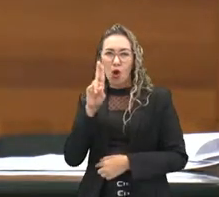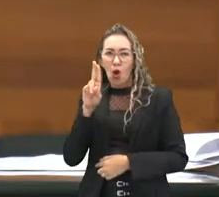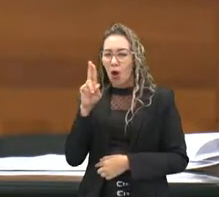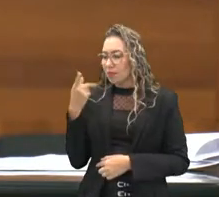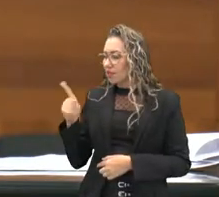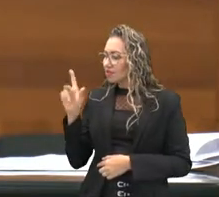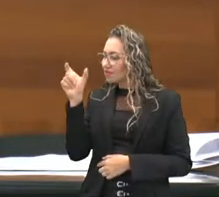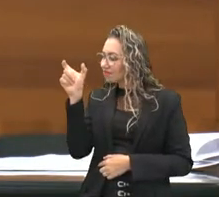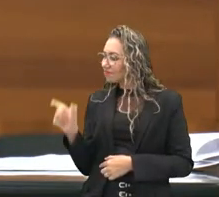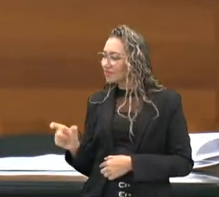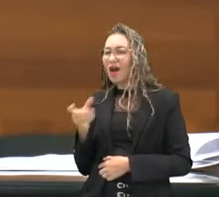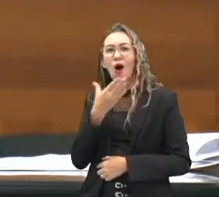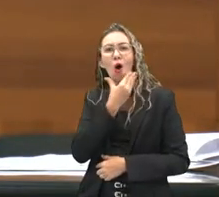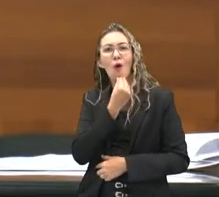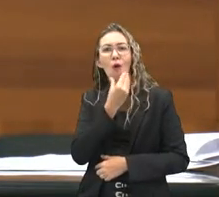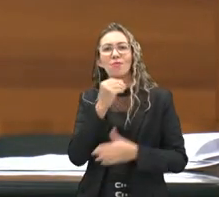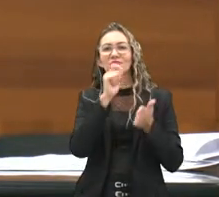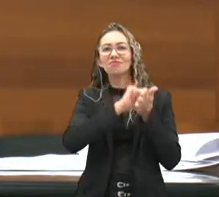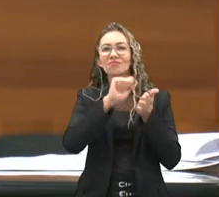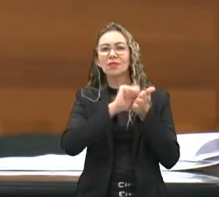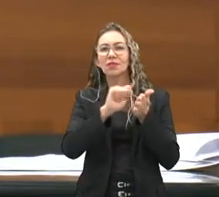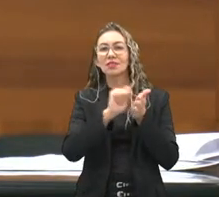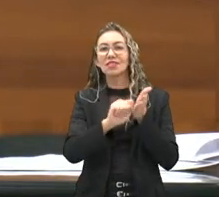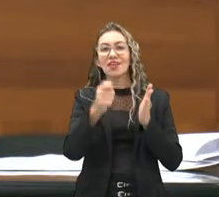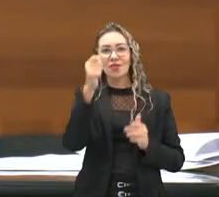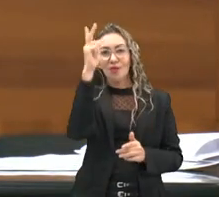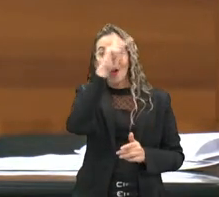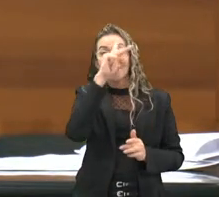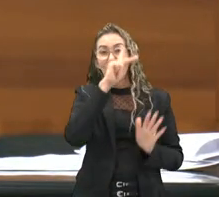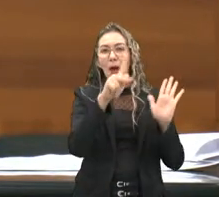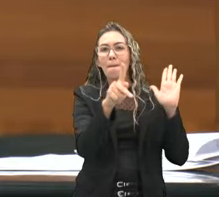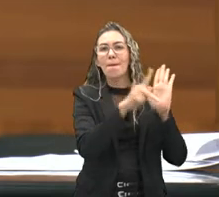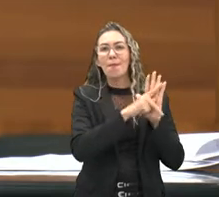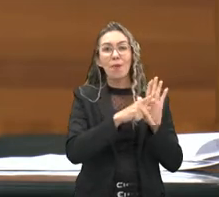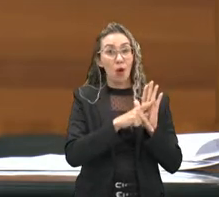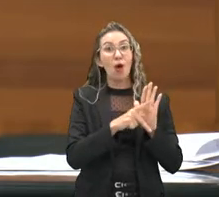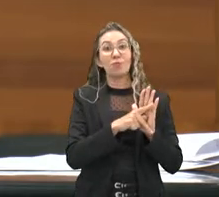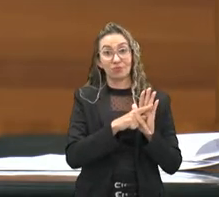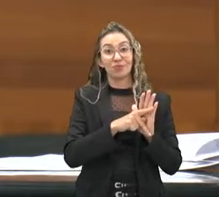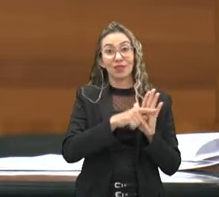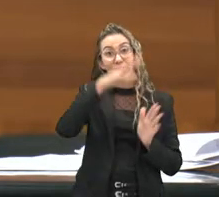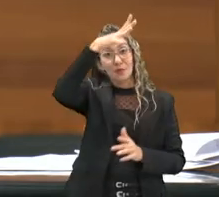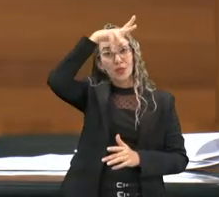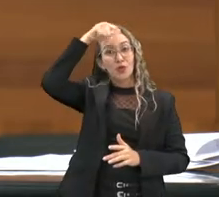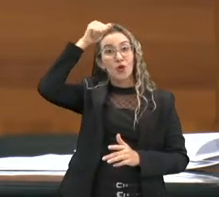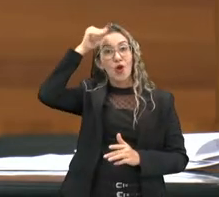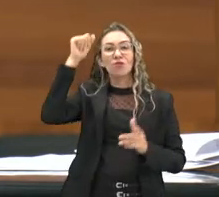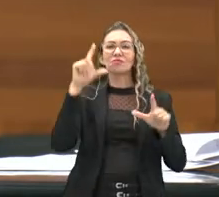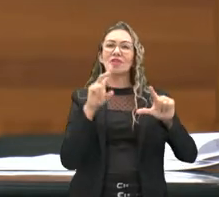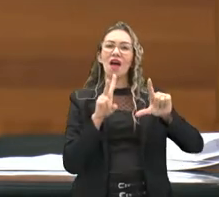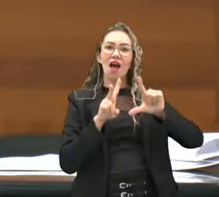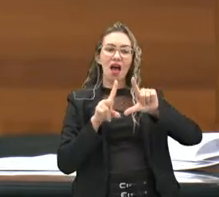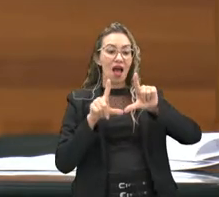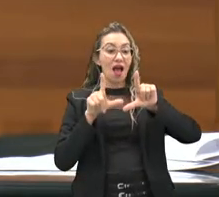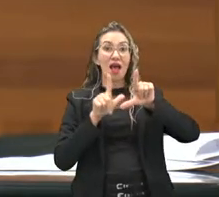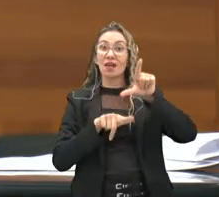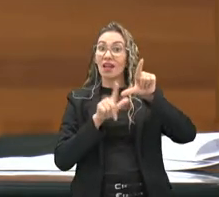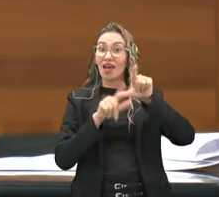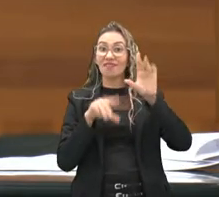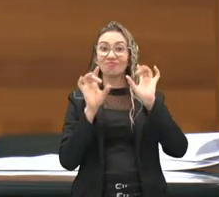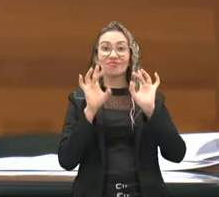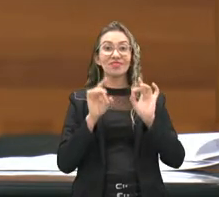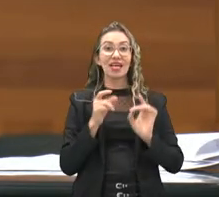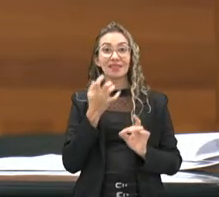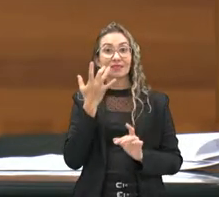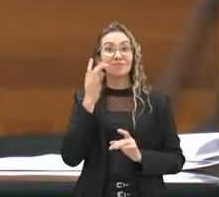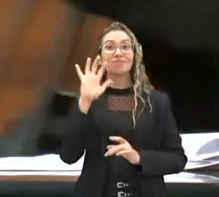na história do nosso Mato Grosso com letras de ouro. Filinto nunca se serviu da política, mas fez da política